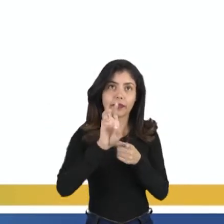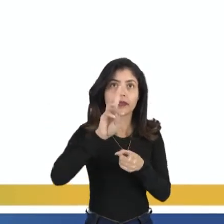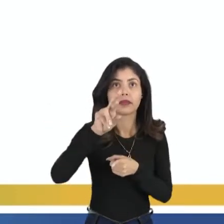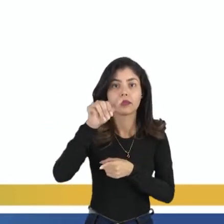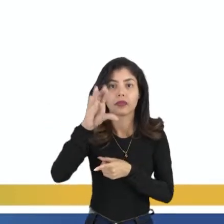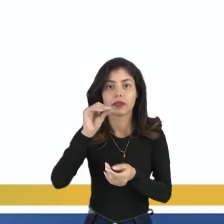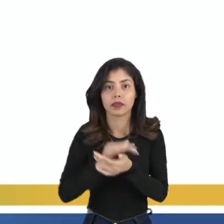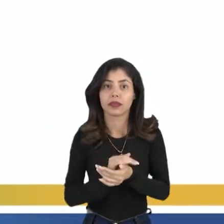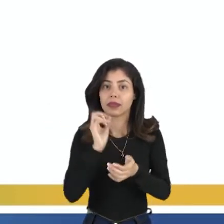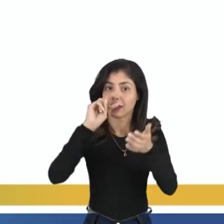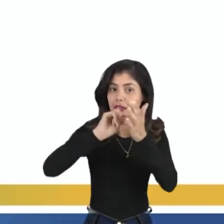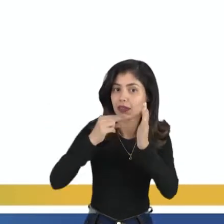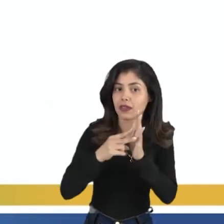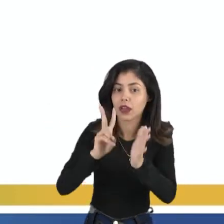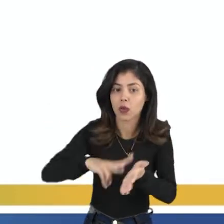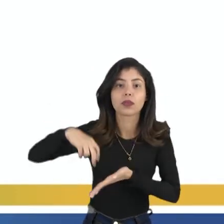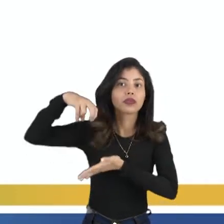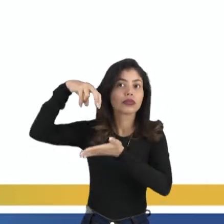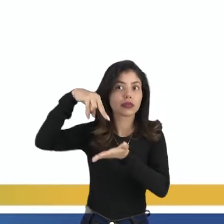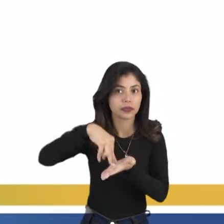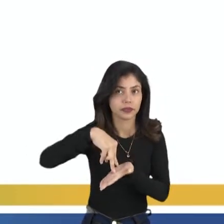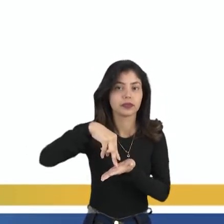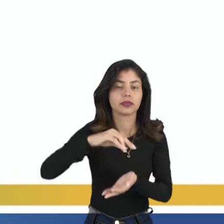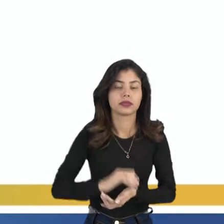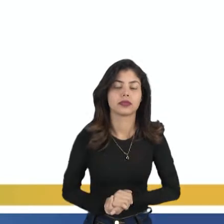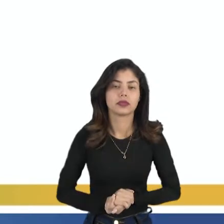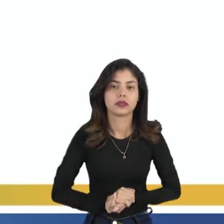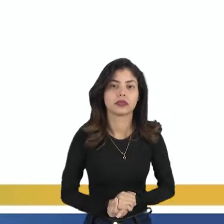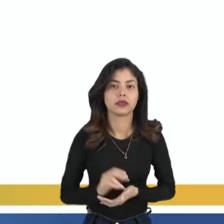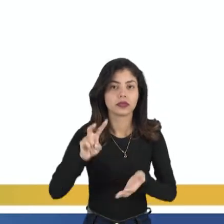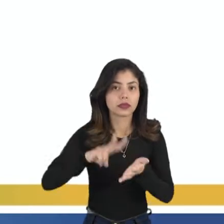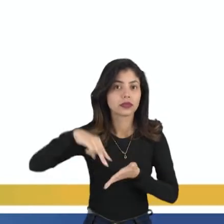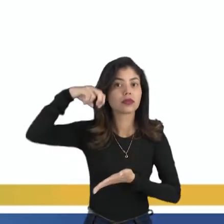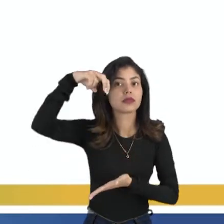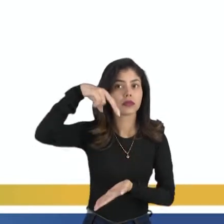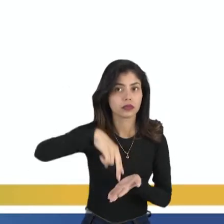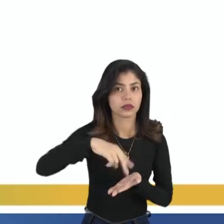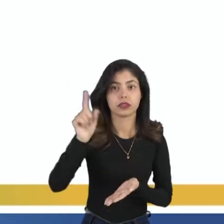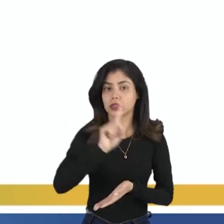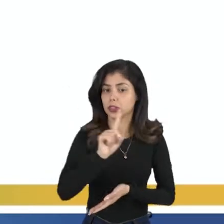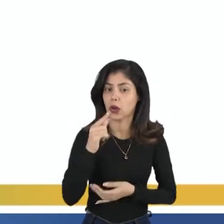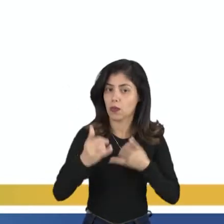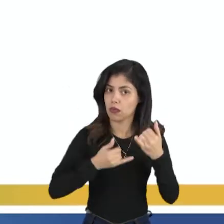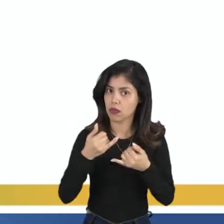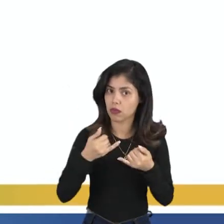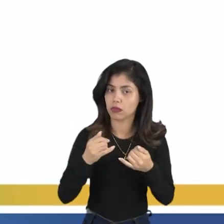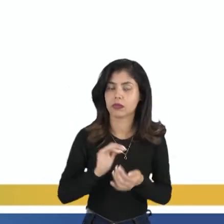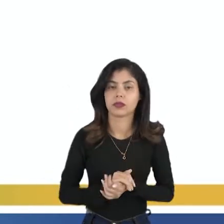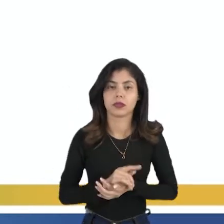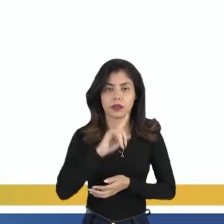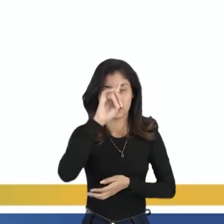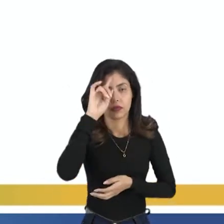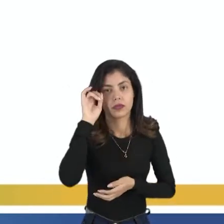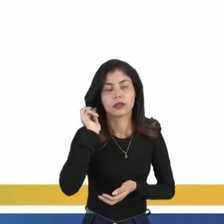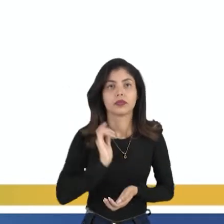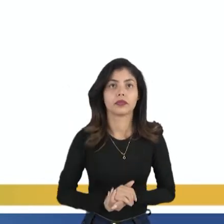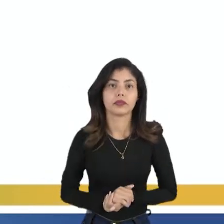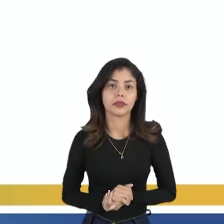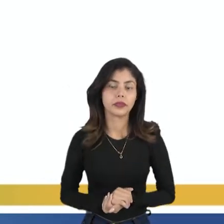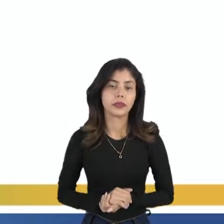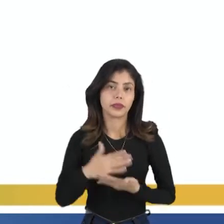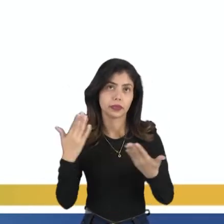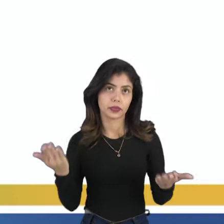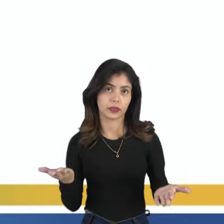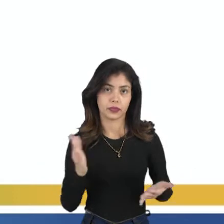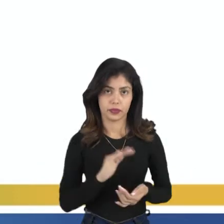espanhol quer dizer pular. Então, aqui ele diz pulando e não brincando de brincadeira, ok?